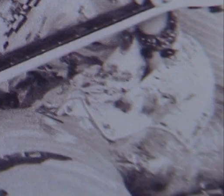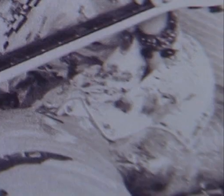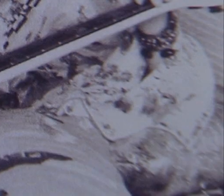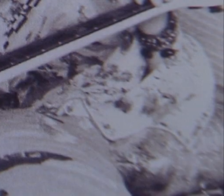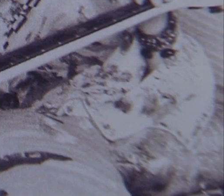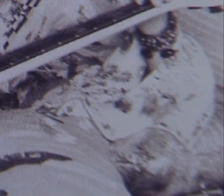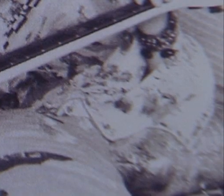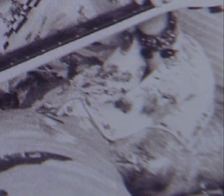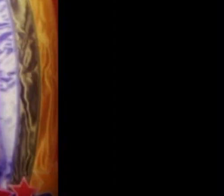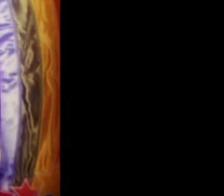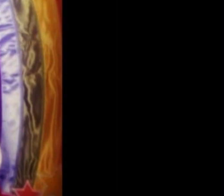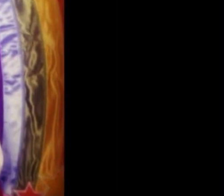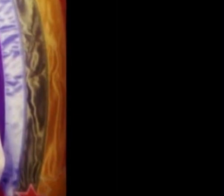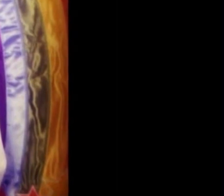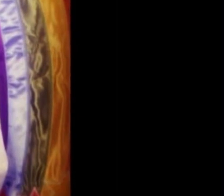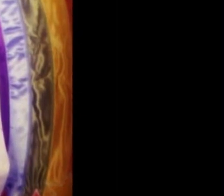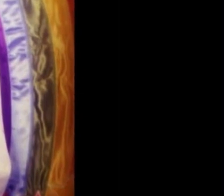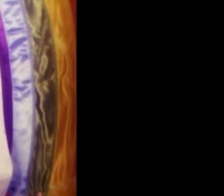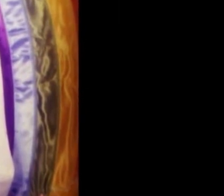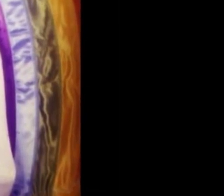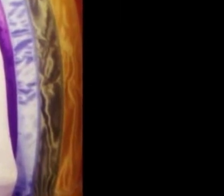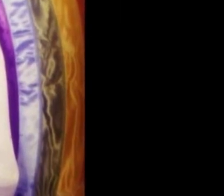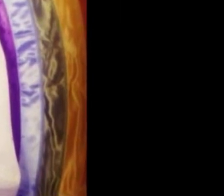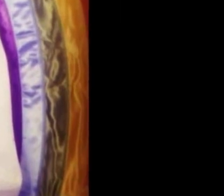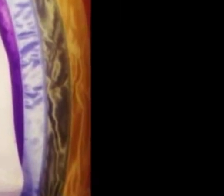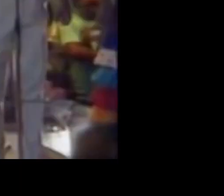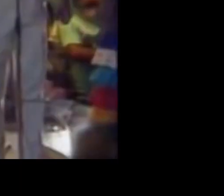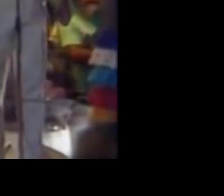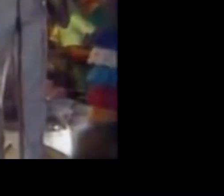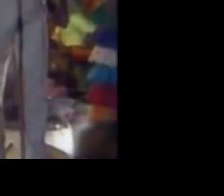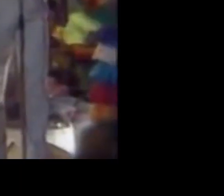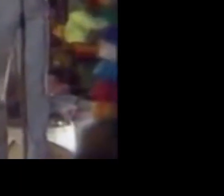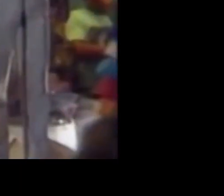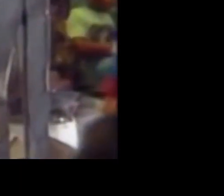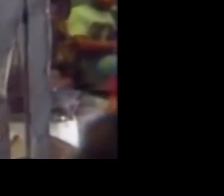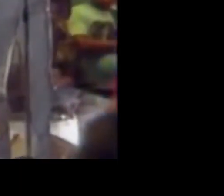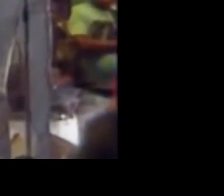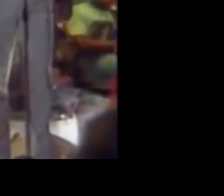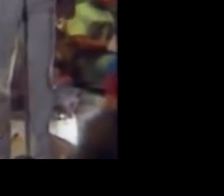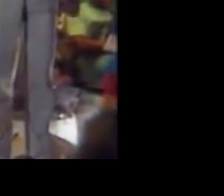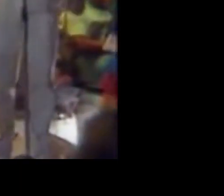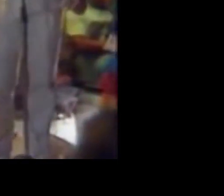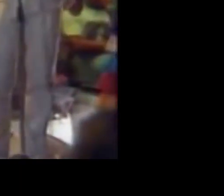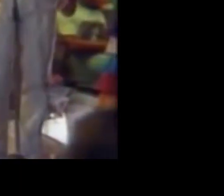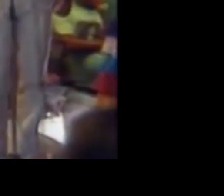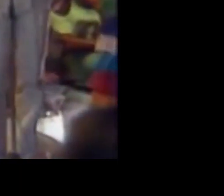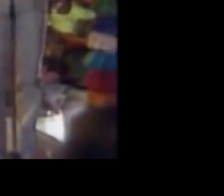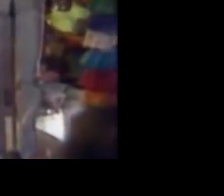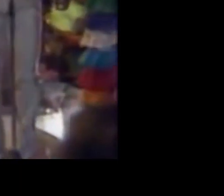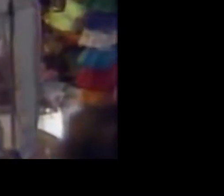viver pelado, pintado de verde, num eterno domingo,